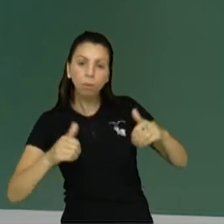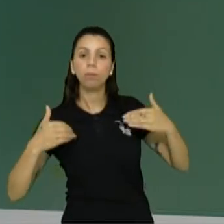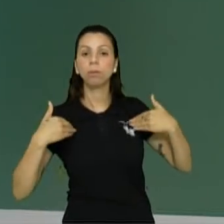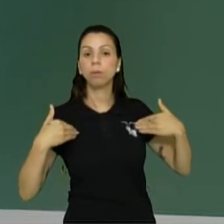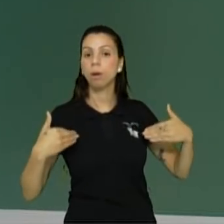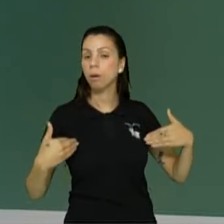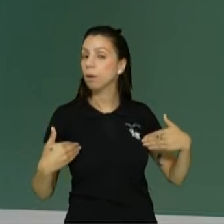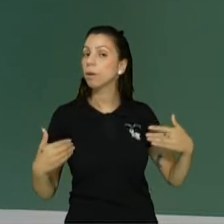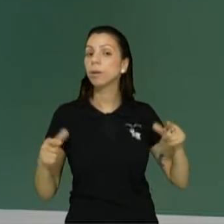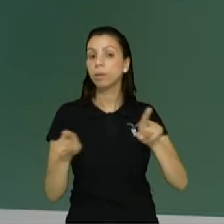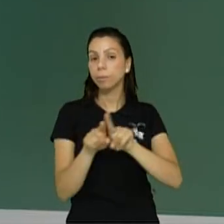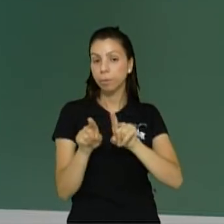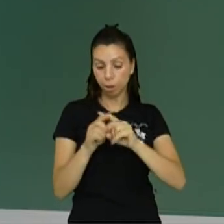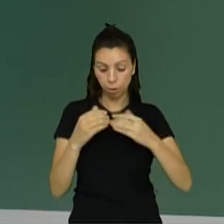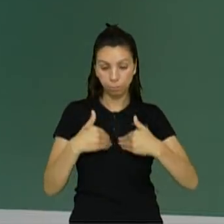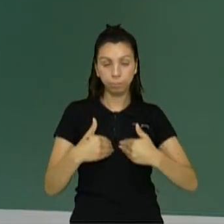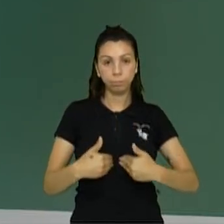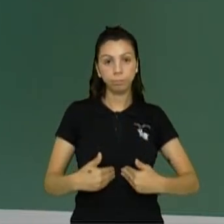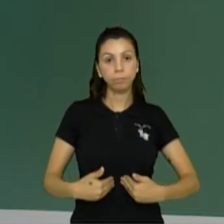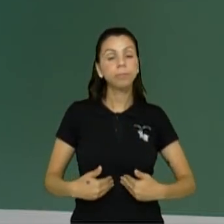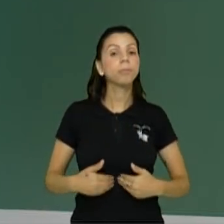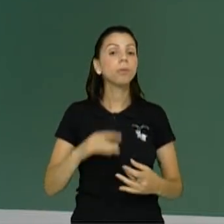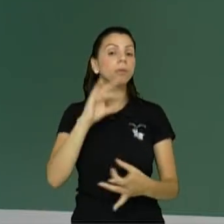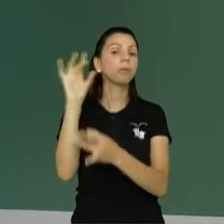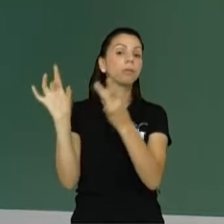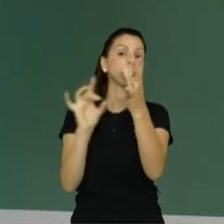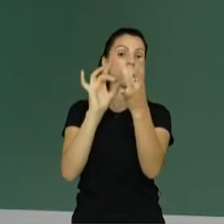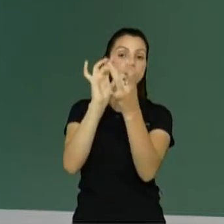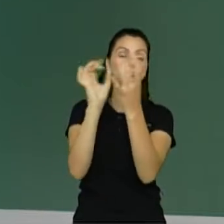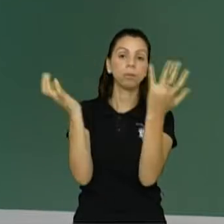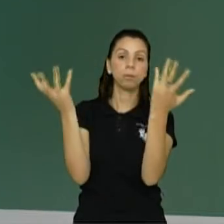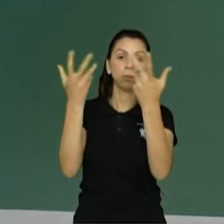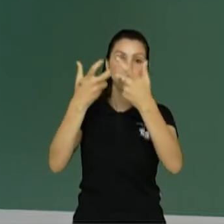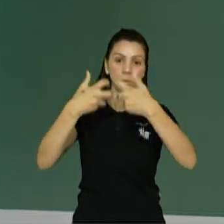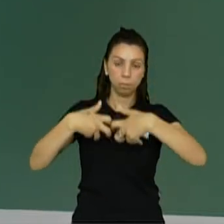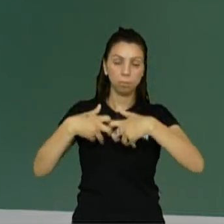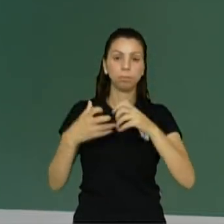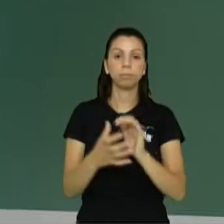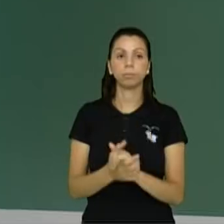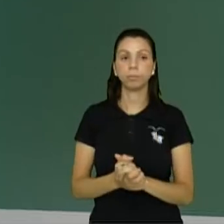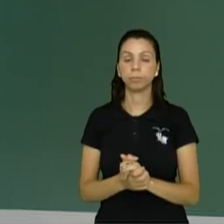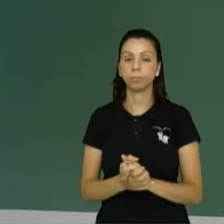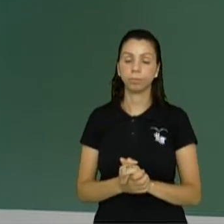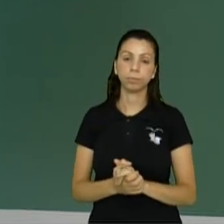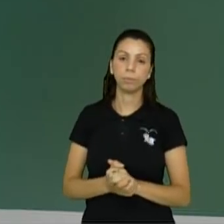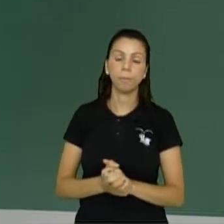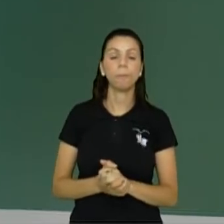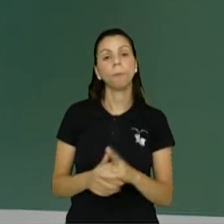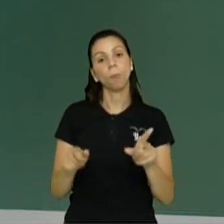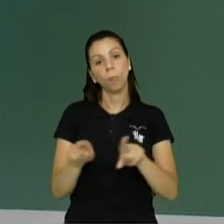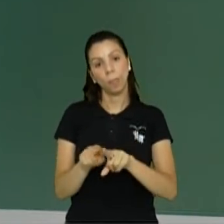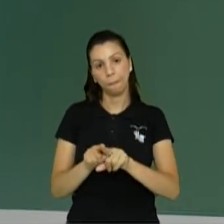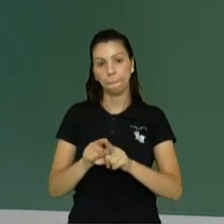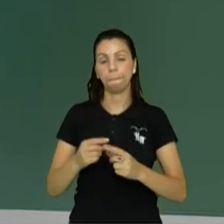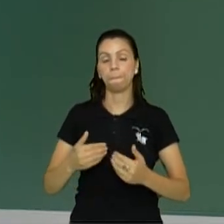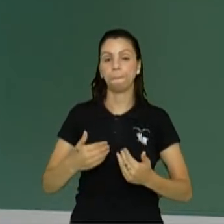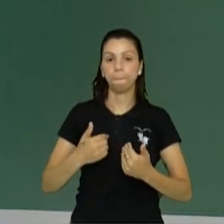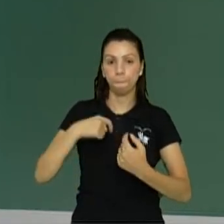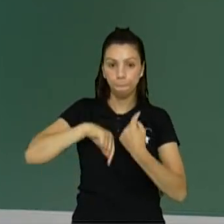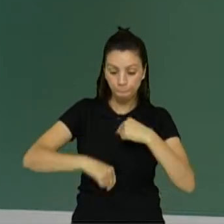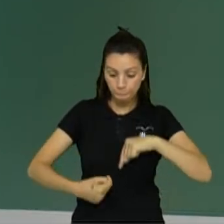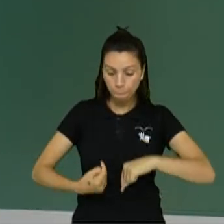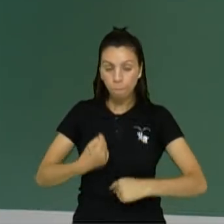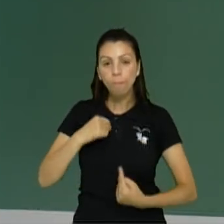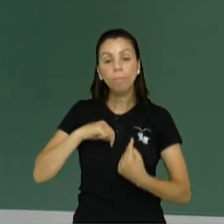órgãos específicos para as funções, assim como a gente falou de moluscos e anelídeos. No caso do sistema digestório, é um sistema